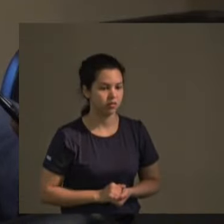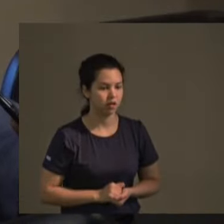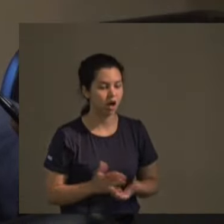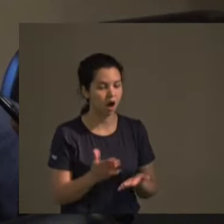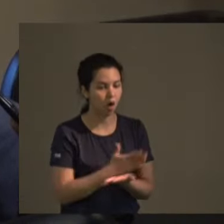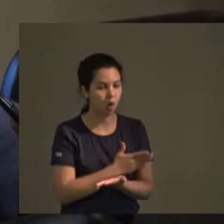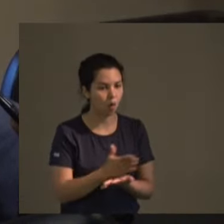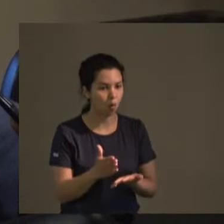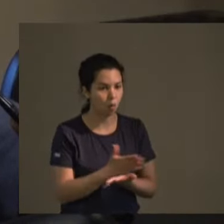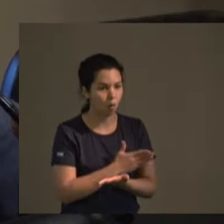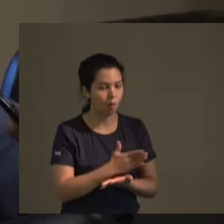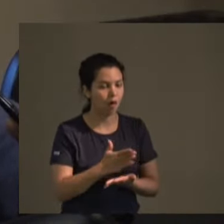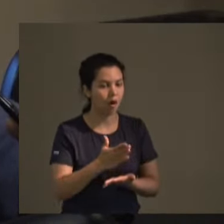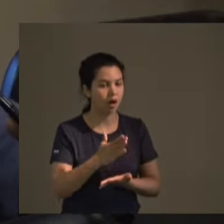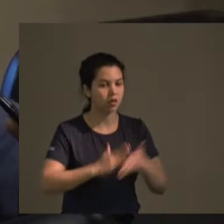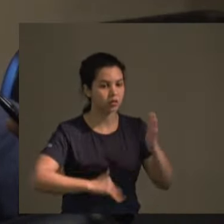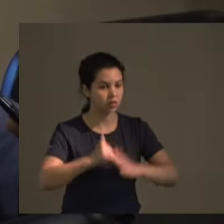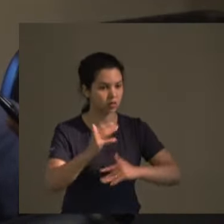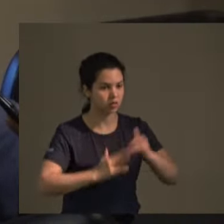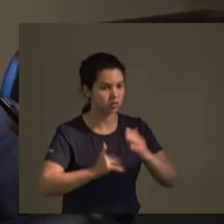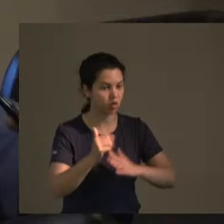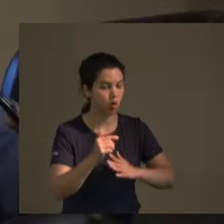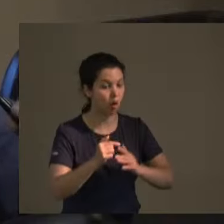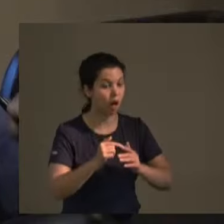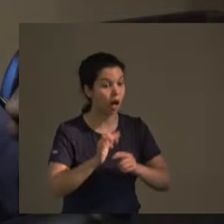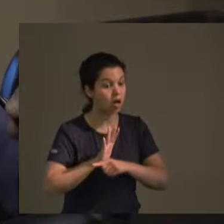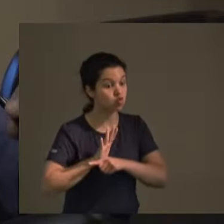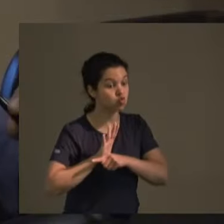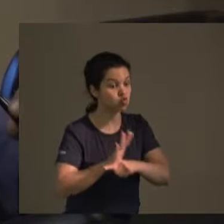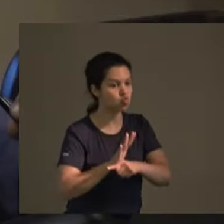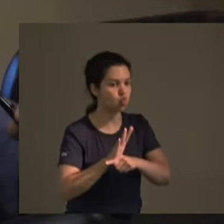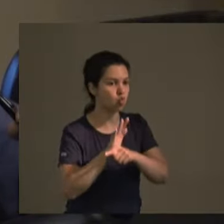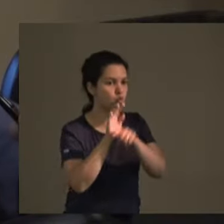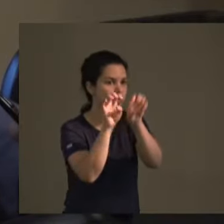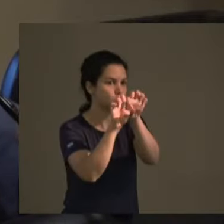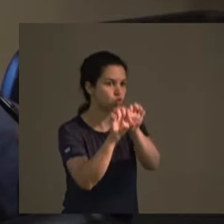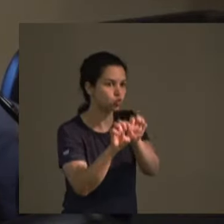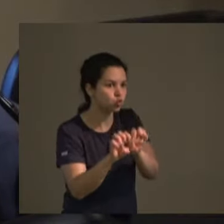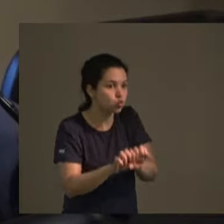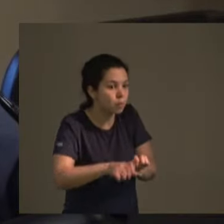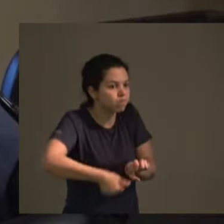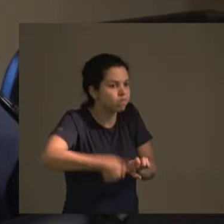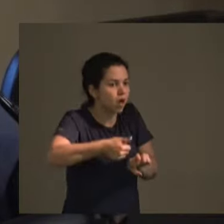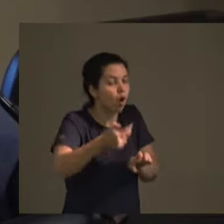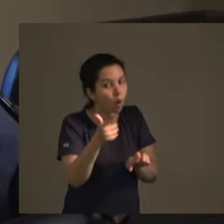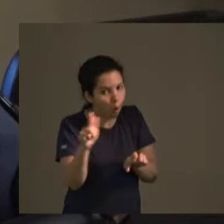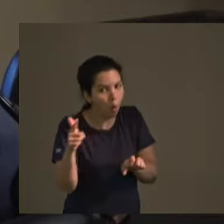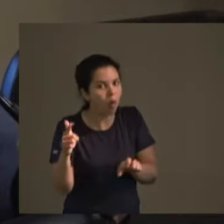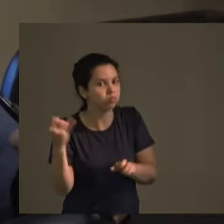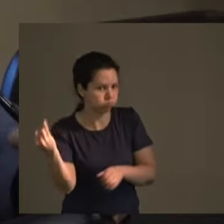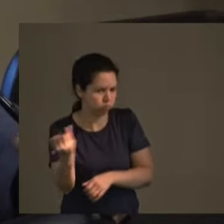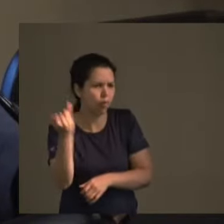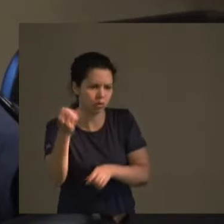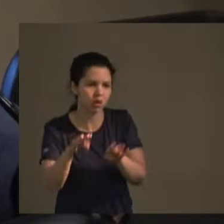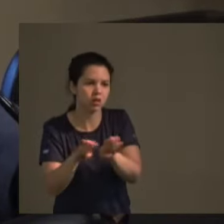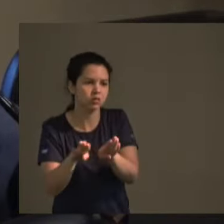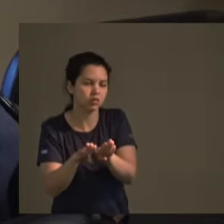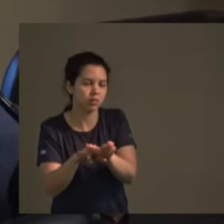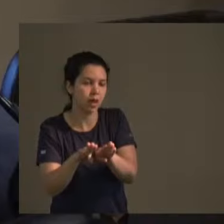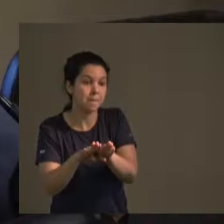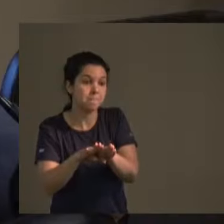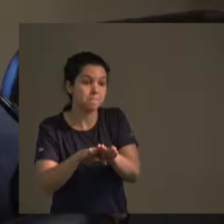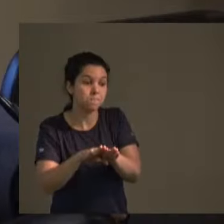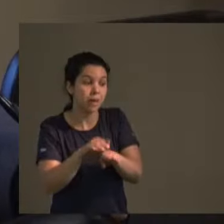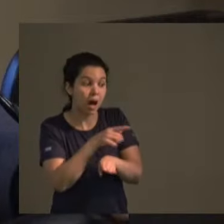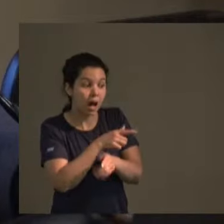algumas ações que a gente considera mais estruturantes. Né? Não que as outras não sejam importantes, são importantes também, mas